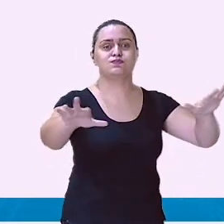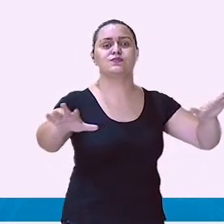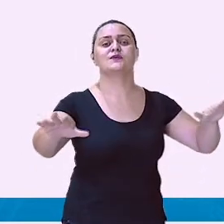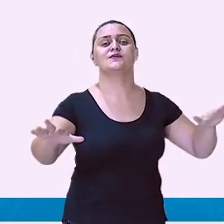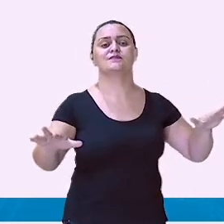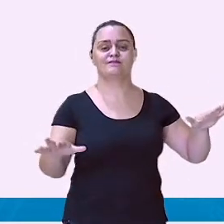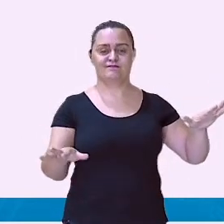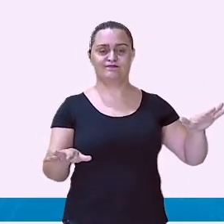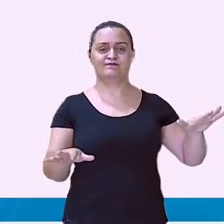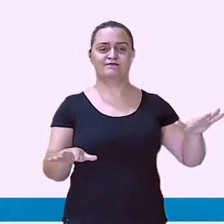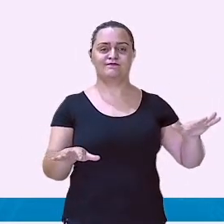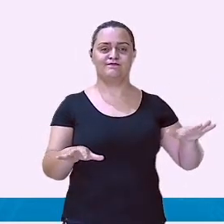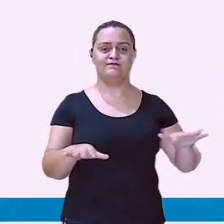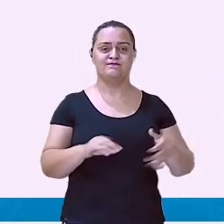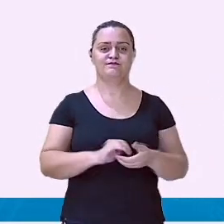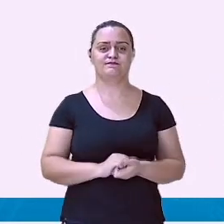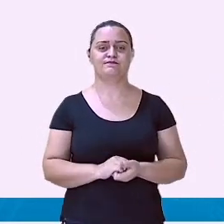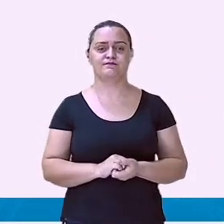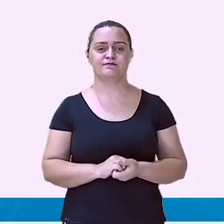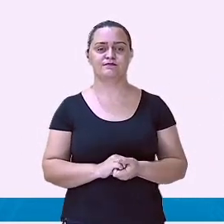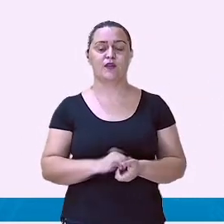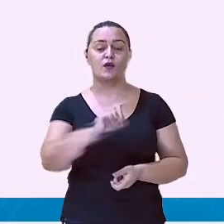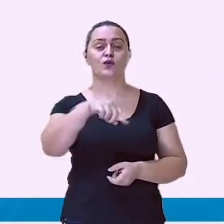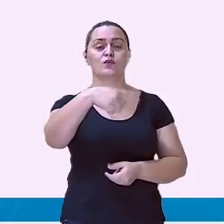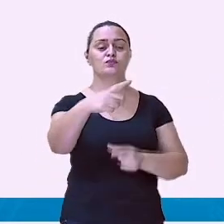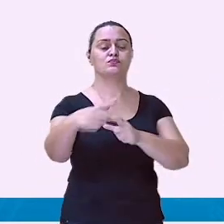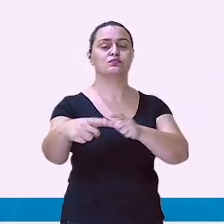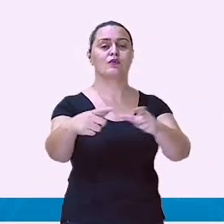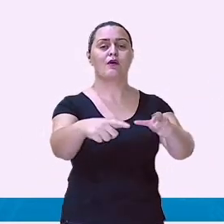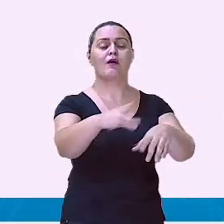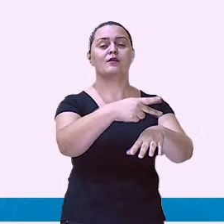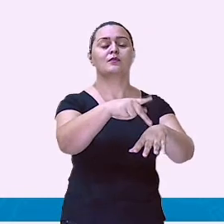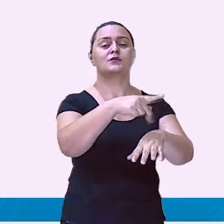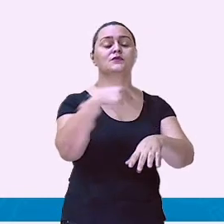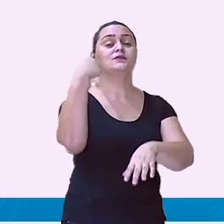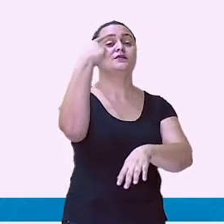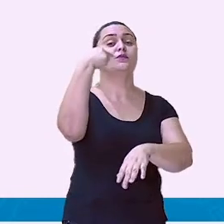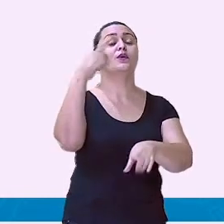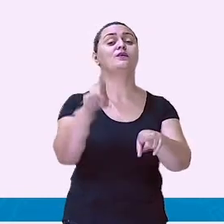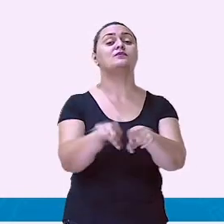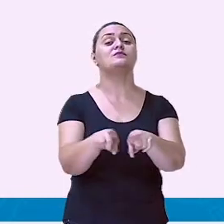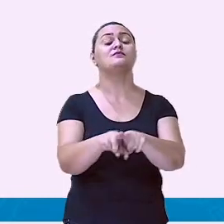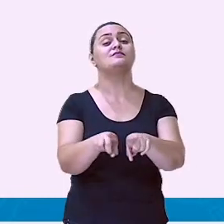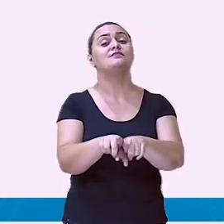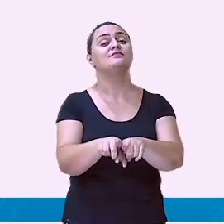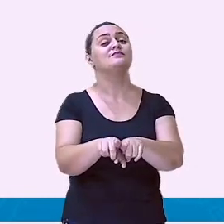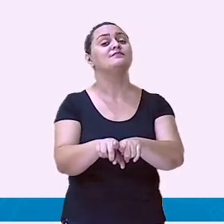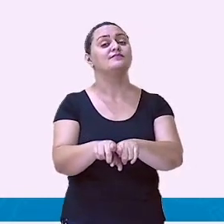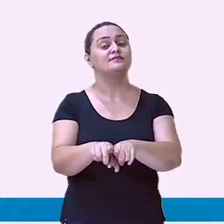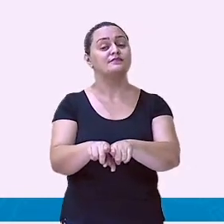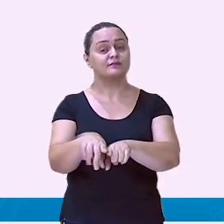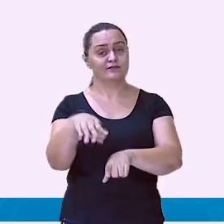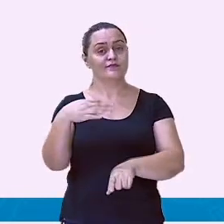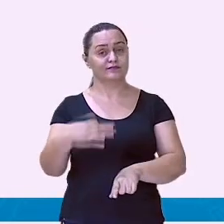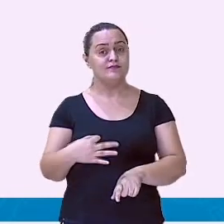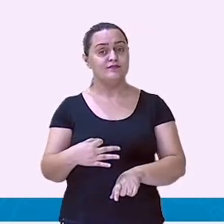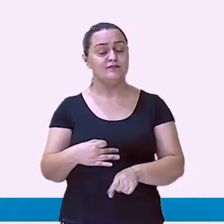por quê? Aqui tá as bandeiras da busca de ouro e diamante, né? E as bandeiras